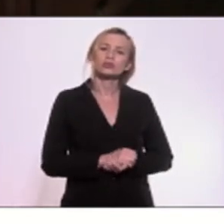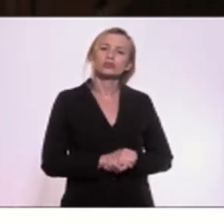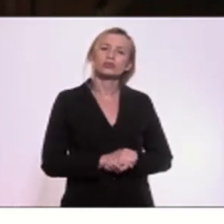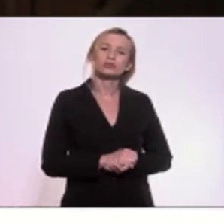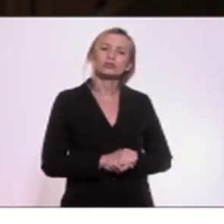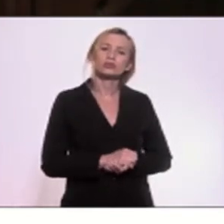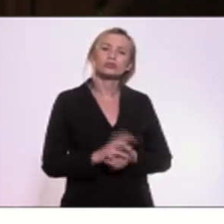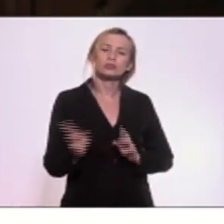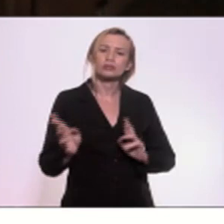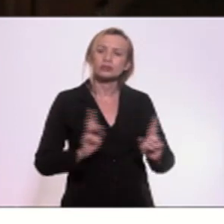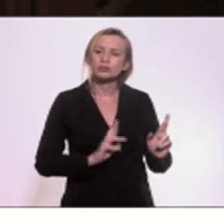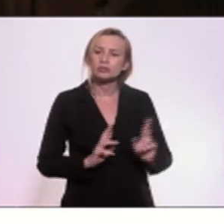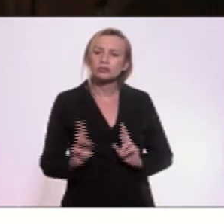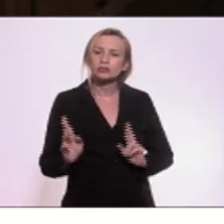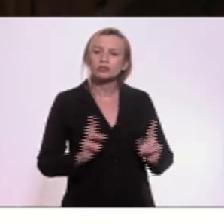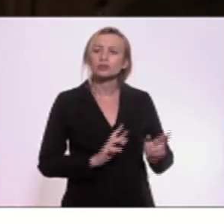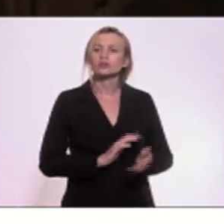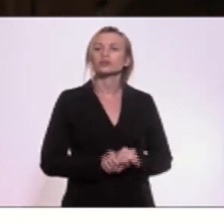as relações